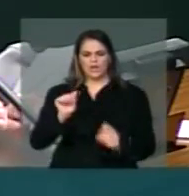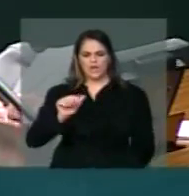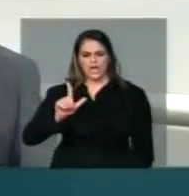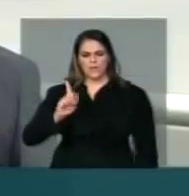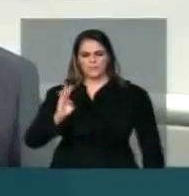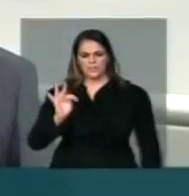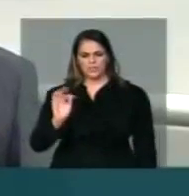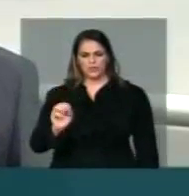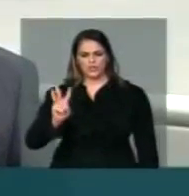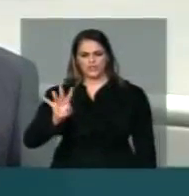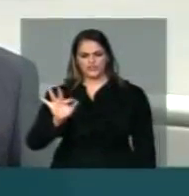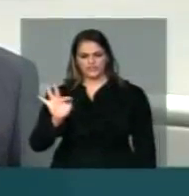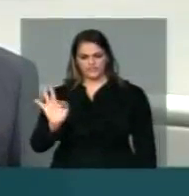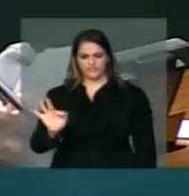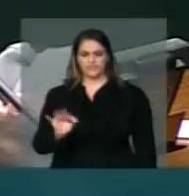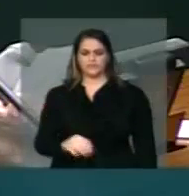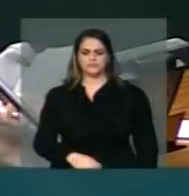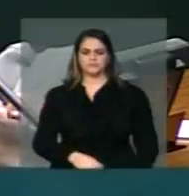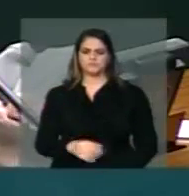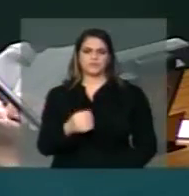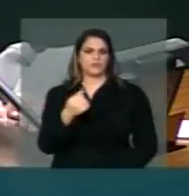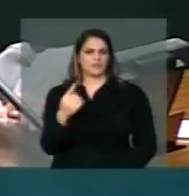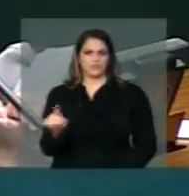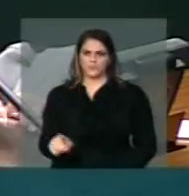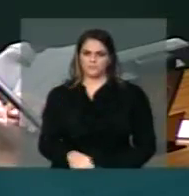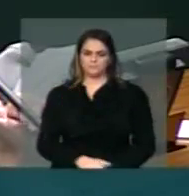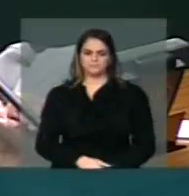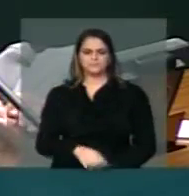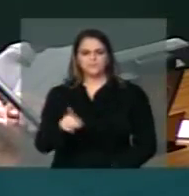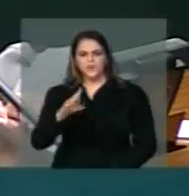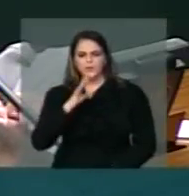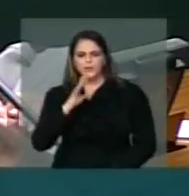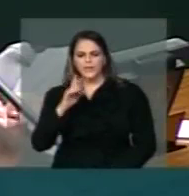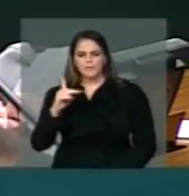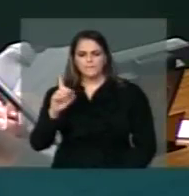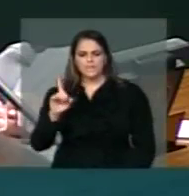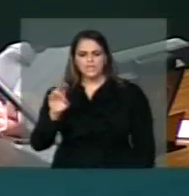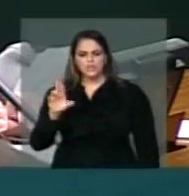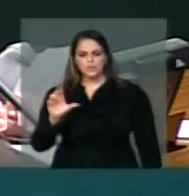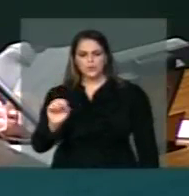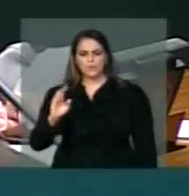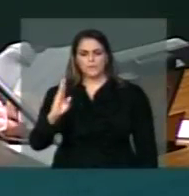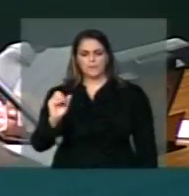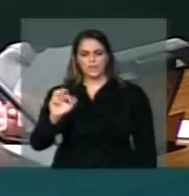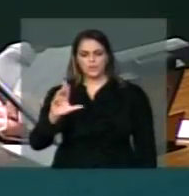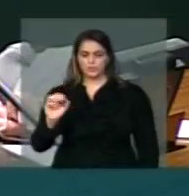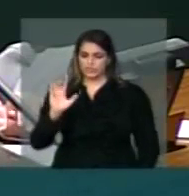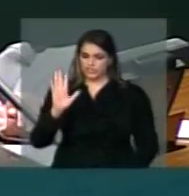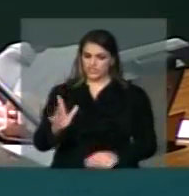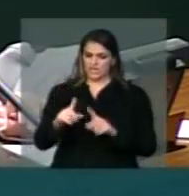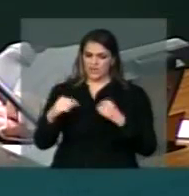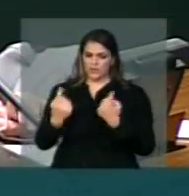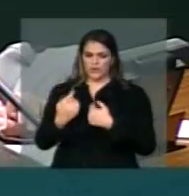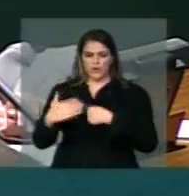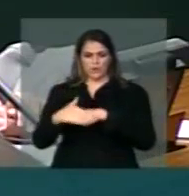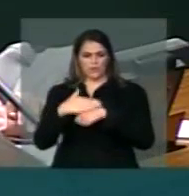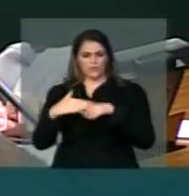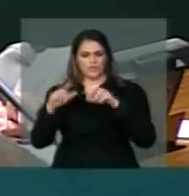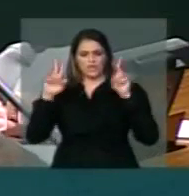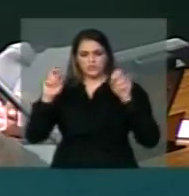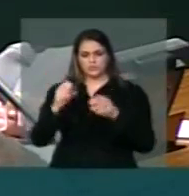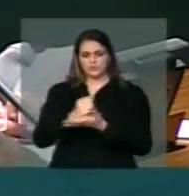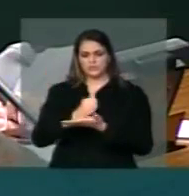Youssef? Não. Vossa Senhoria conhece o Pedro Barusco? Já se reuniu com ele para tratar de algum assunto contratual